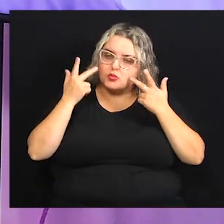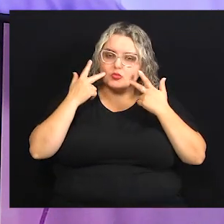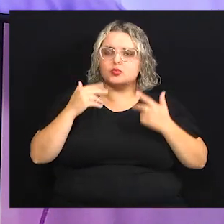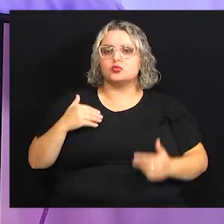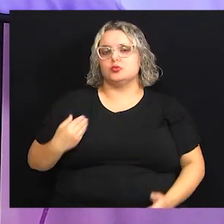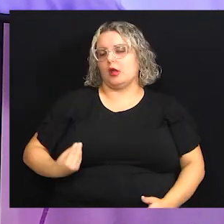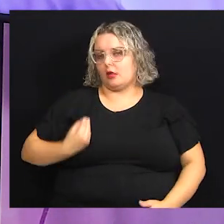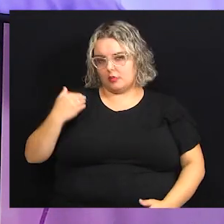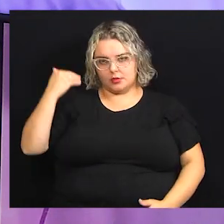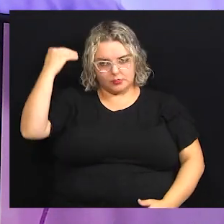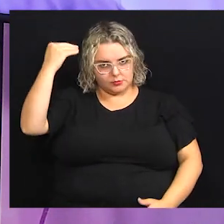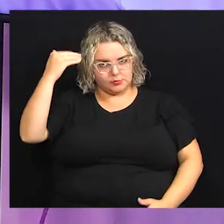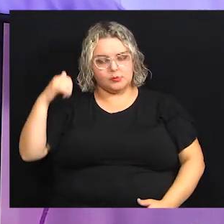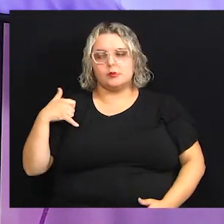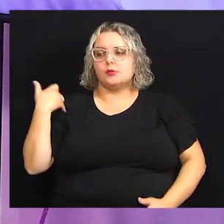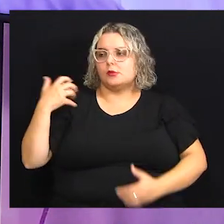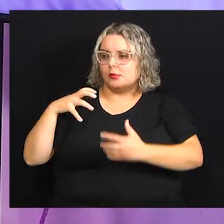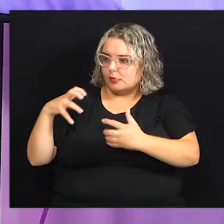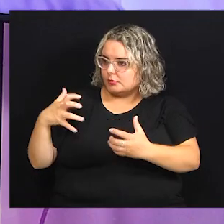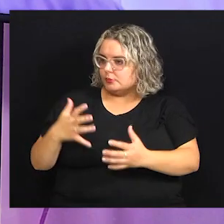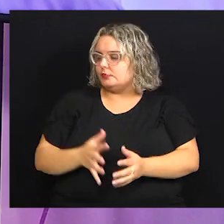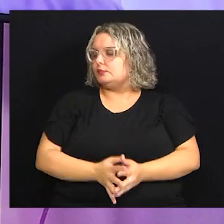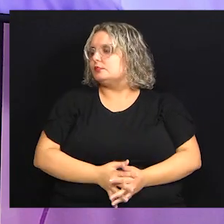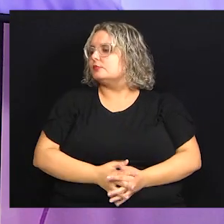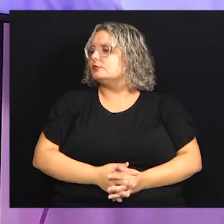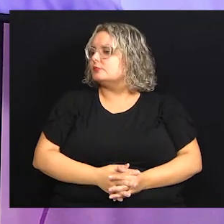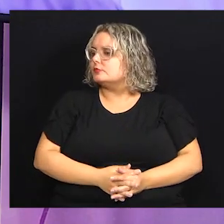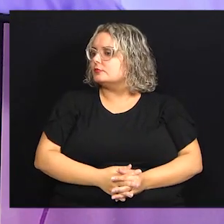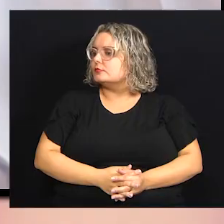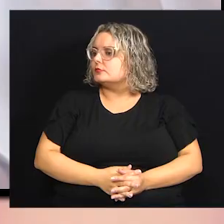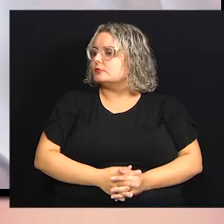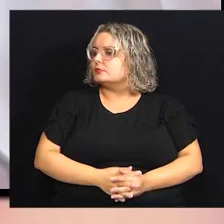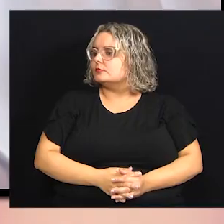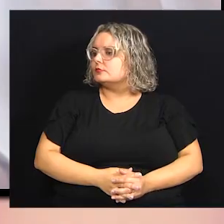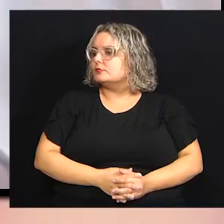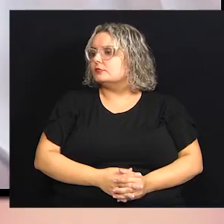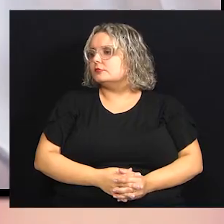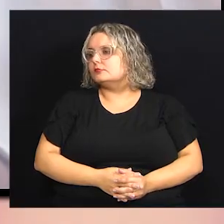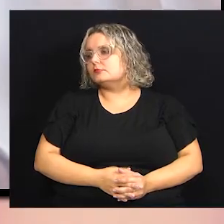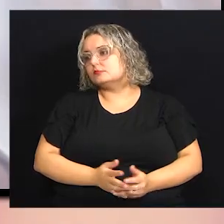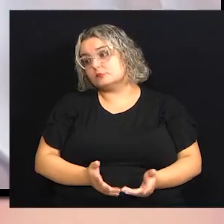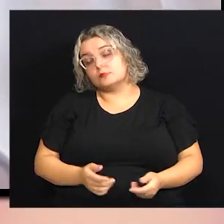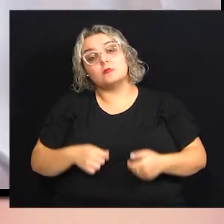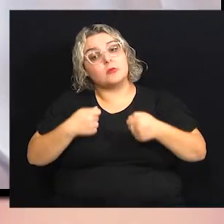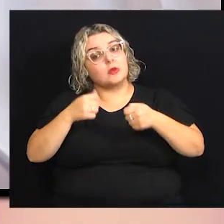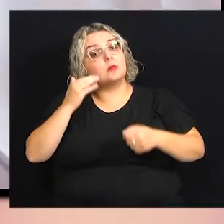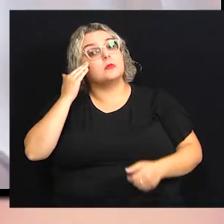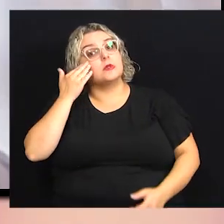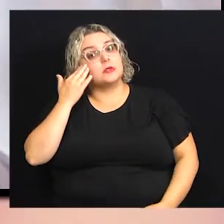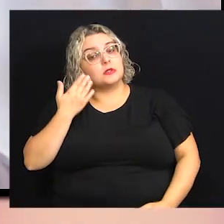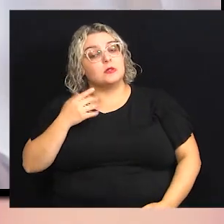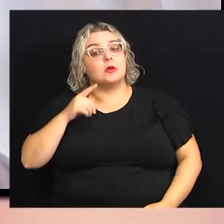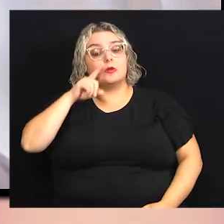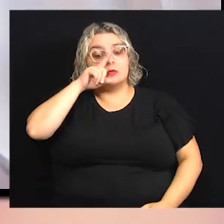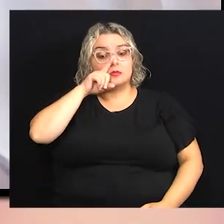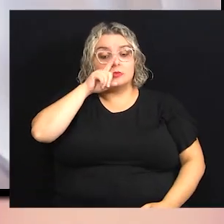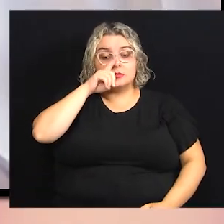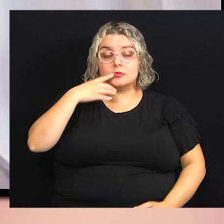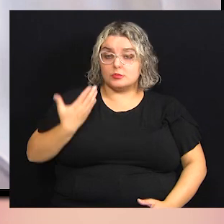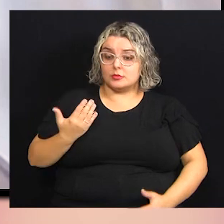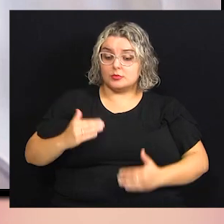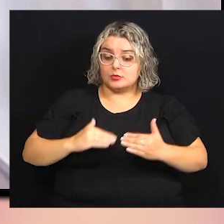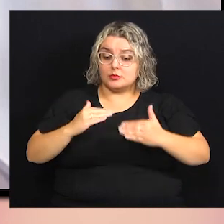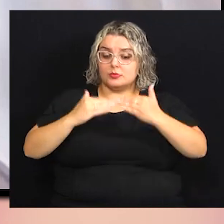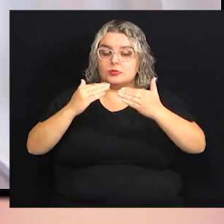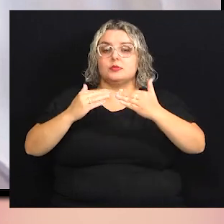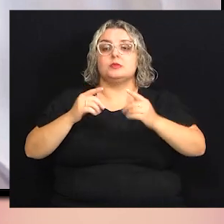ver já na vida adulta, nos mais idosos? A gente, a gente precisa entender os fatores de risco que levam